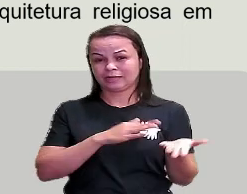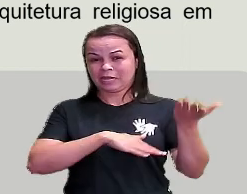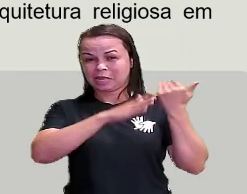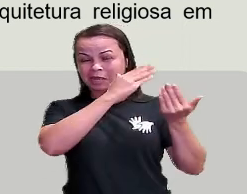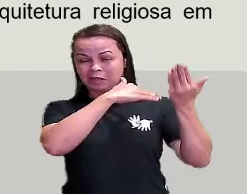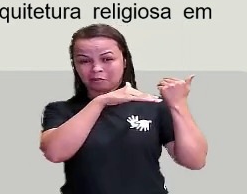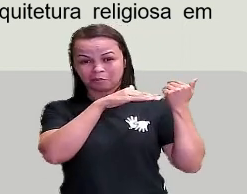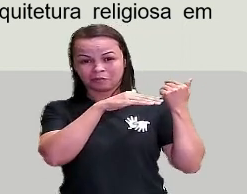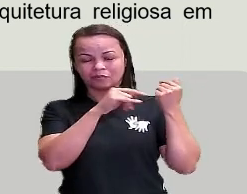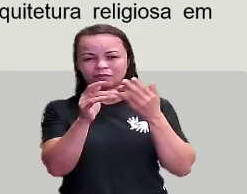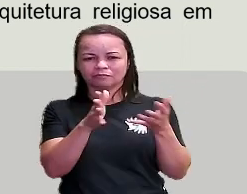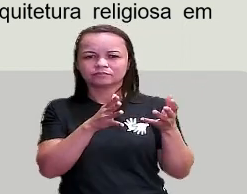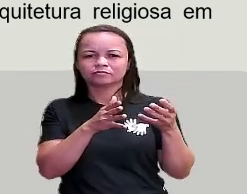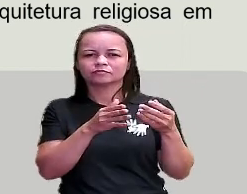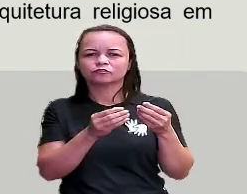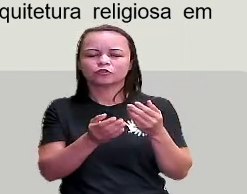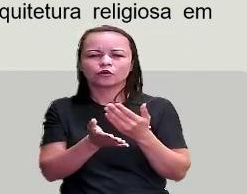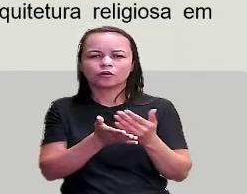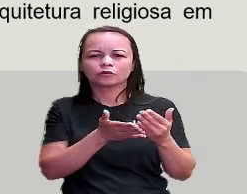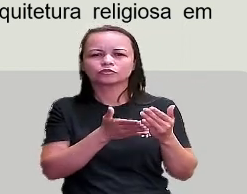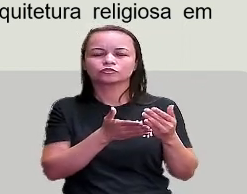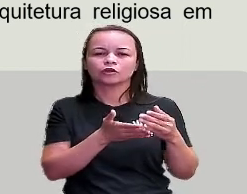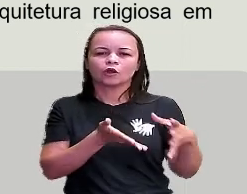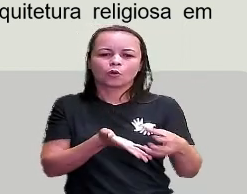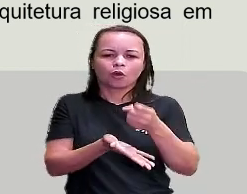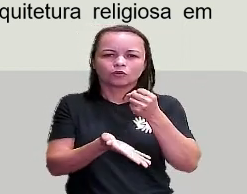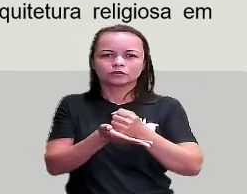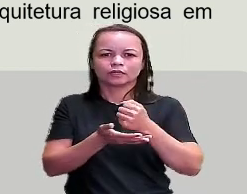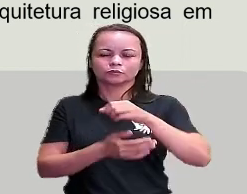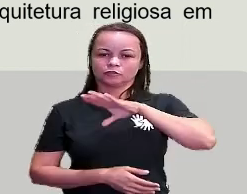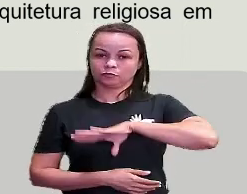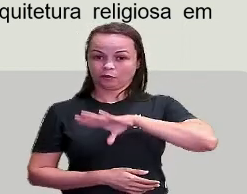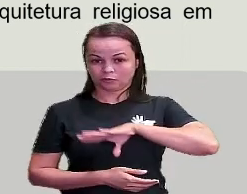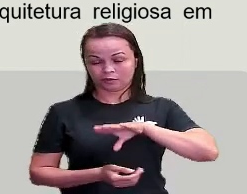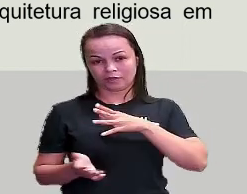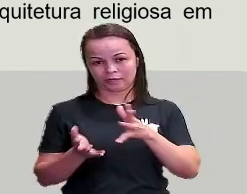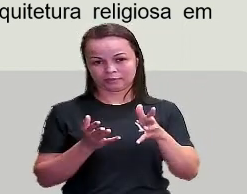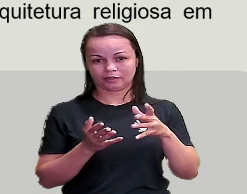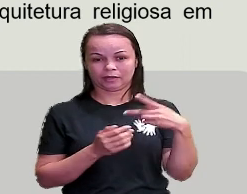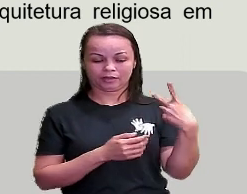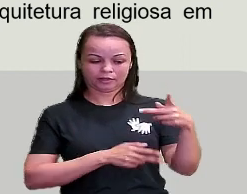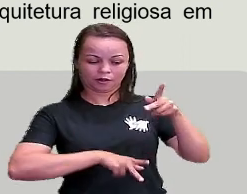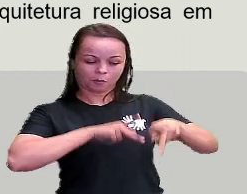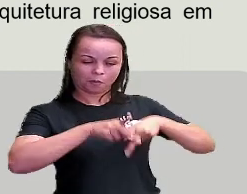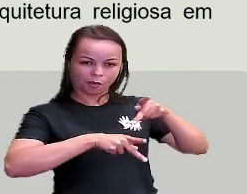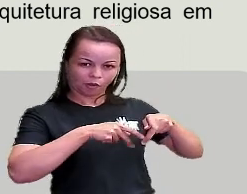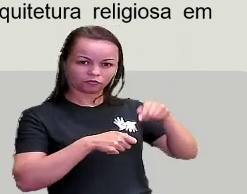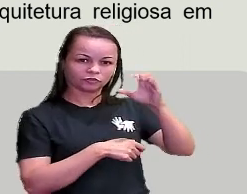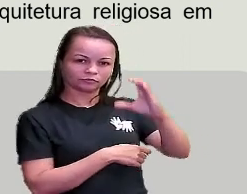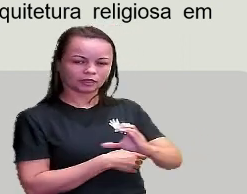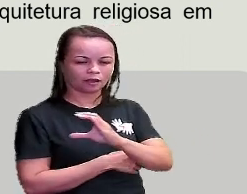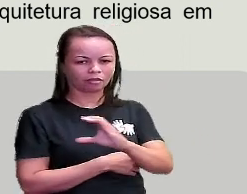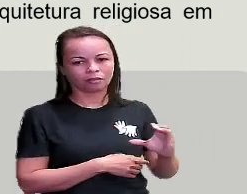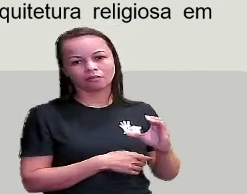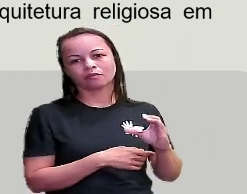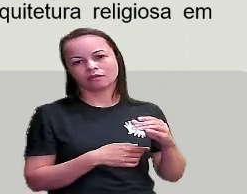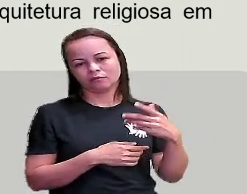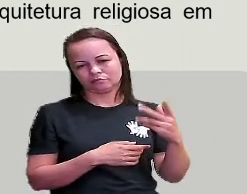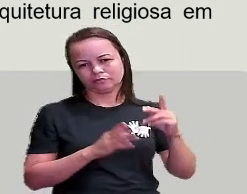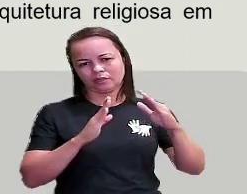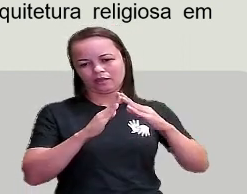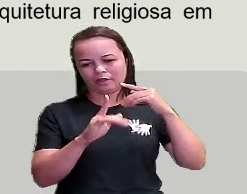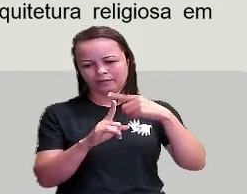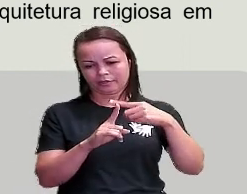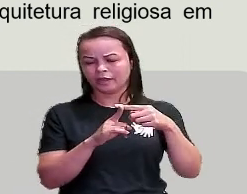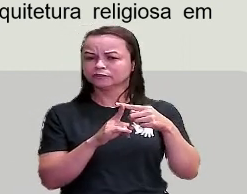época. Como fomos colonizados pelos portugueses e eles eram os povos católicos, a igreja era totalmente feita